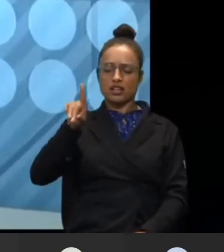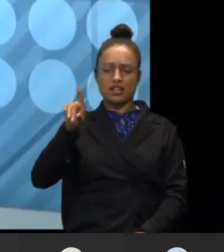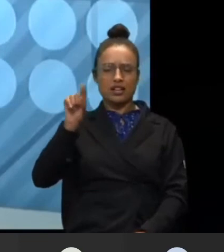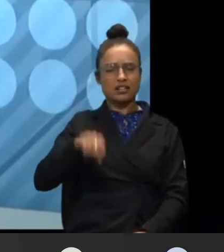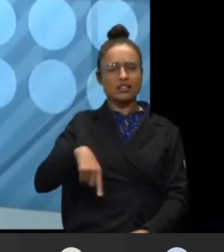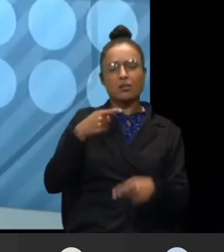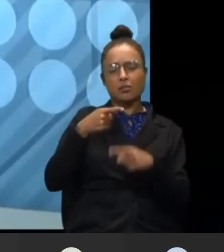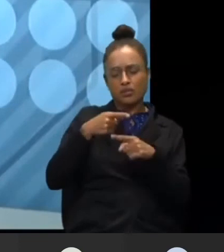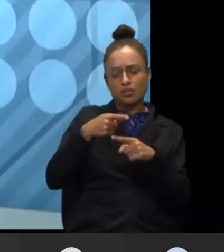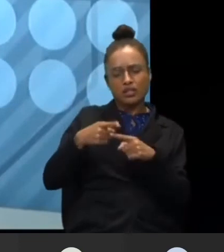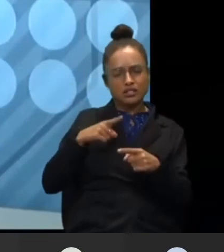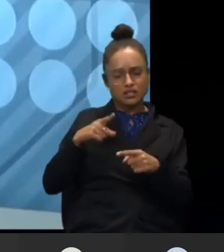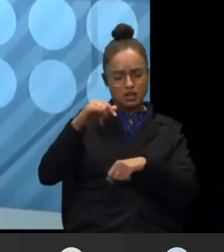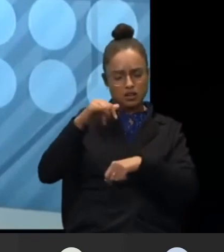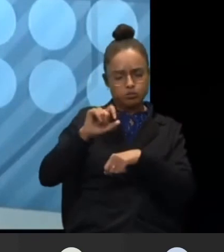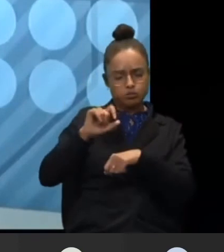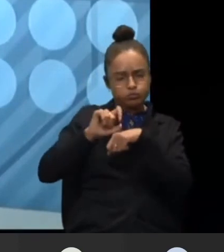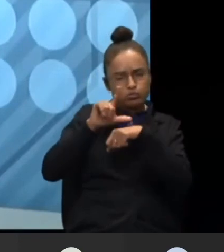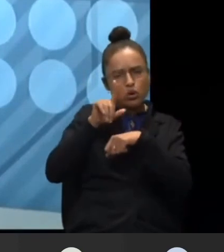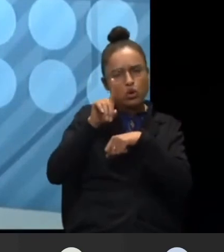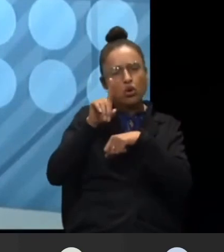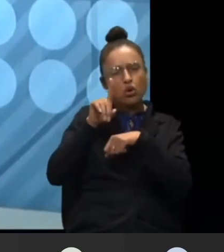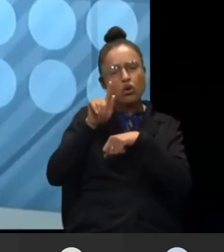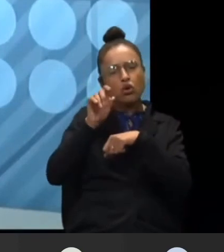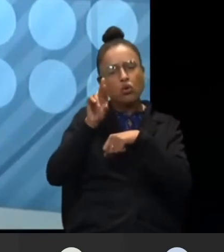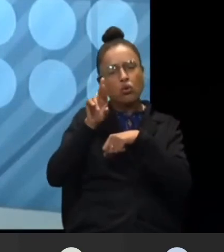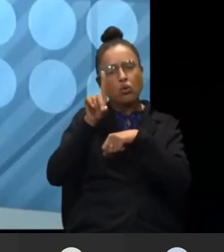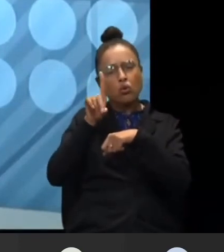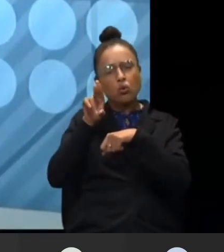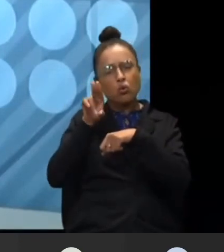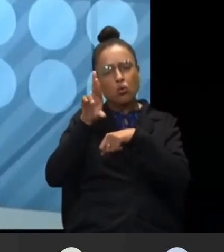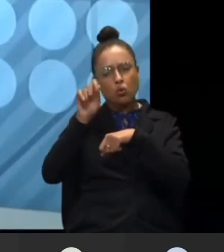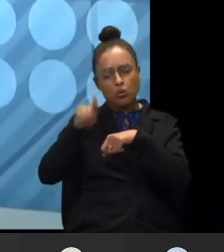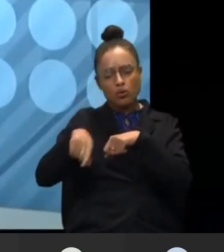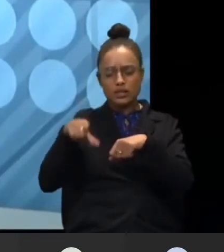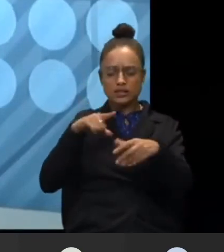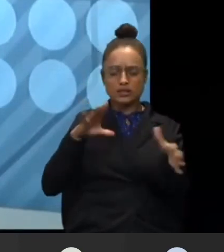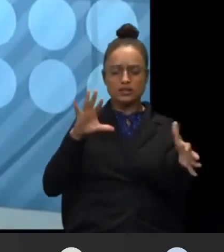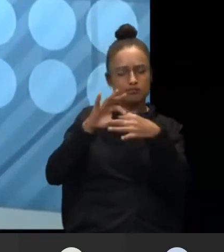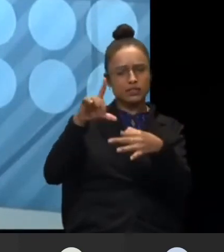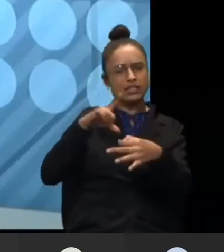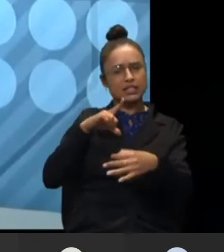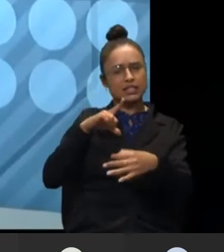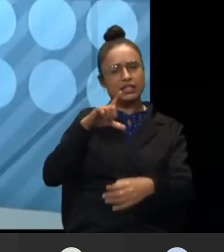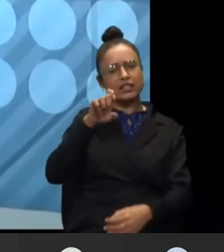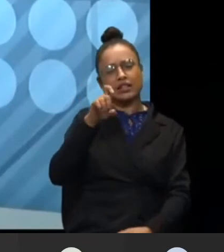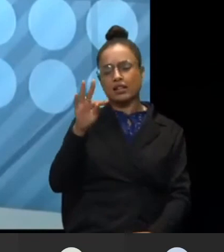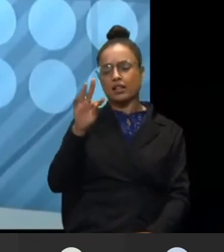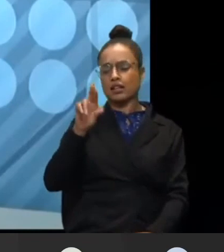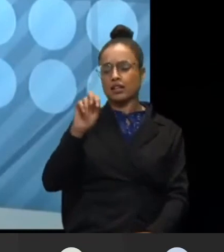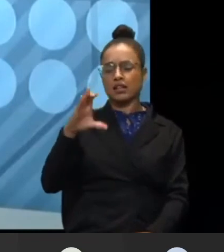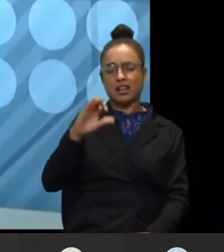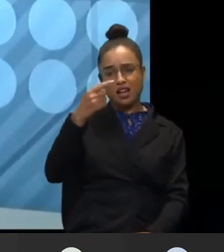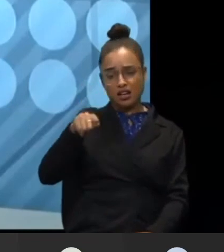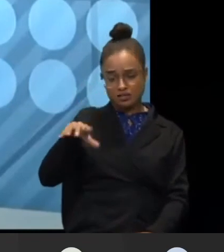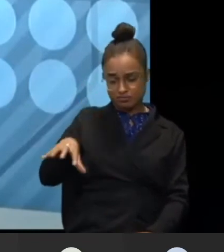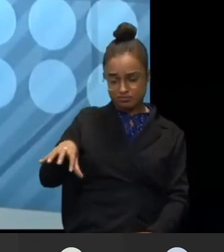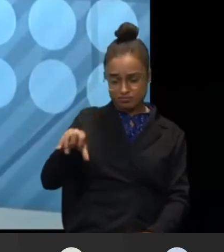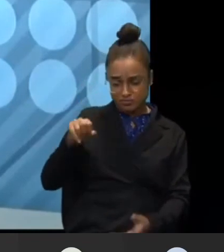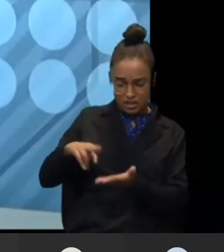que colocar água destilada se os líquidos são insolúveis em água? Pois bem, nós vamos fazer a explicação seguinte. A margarina, ela é